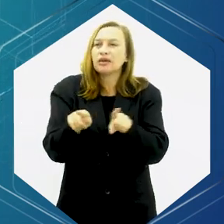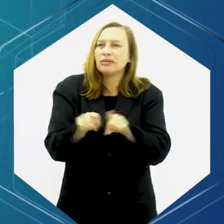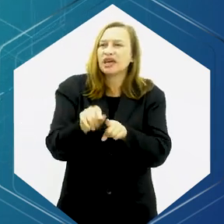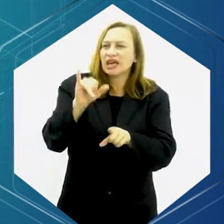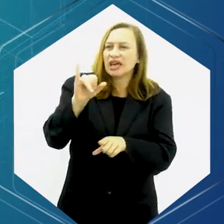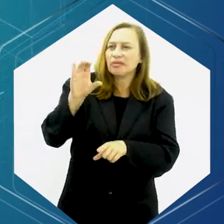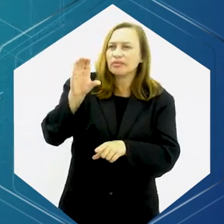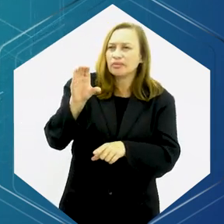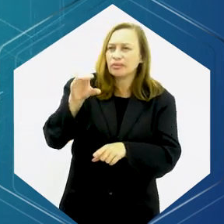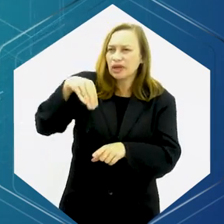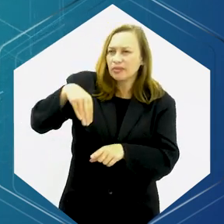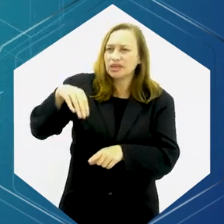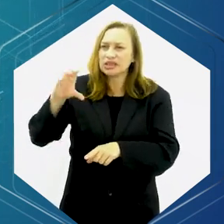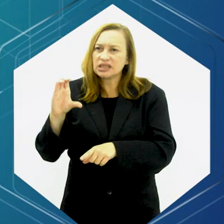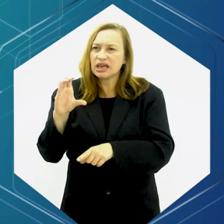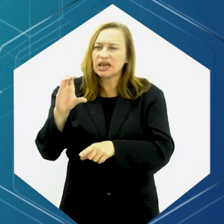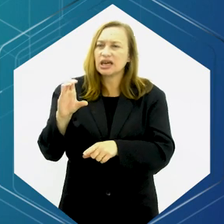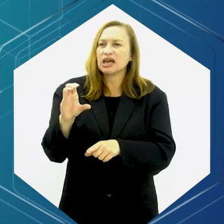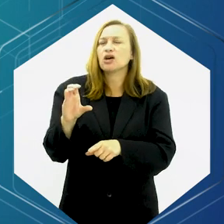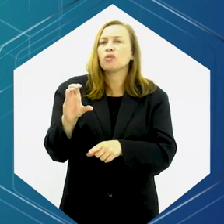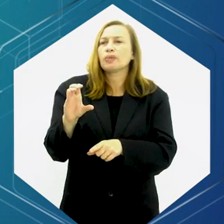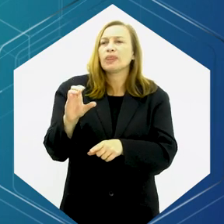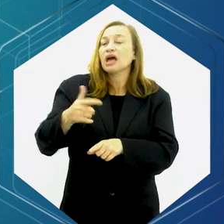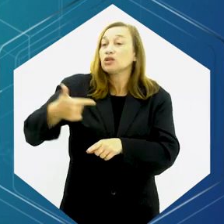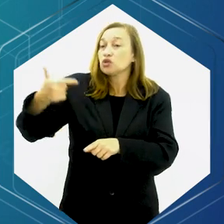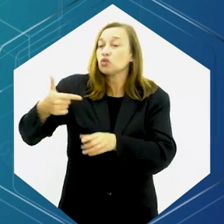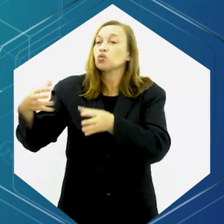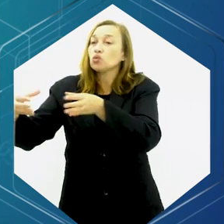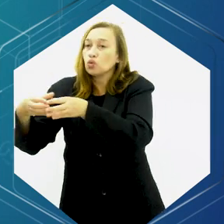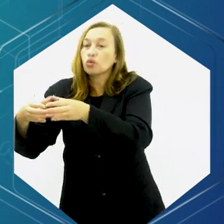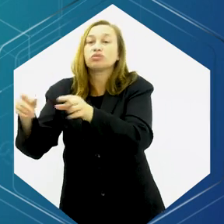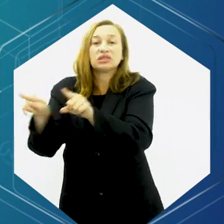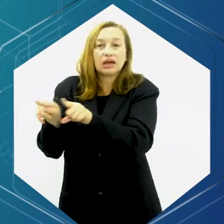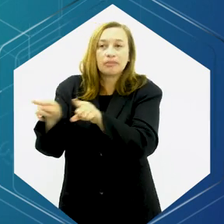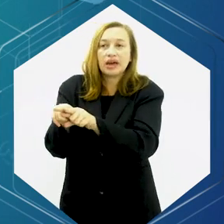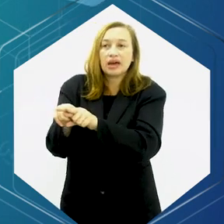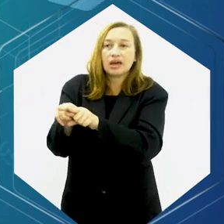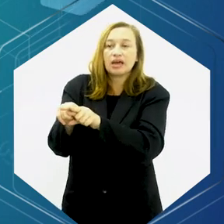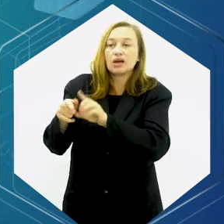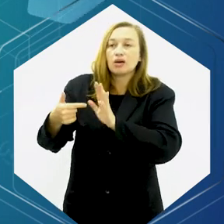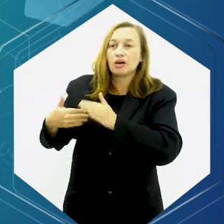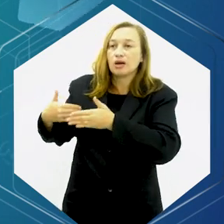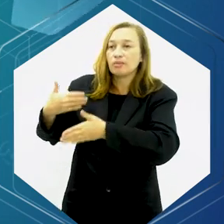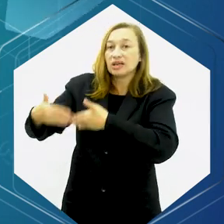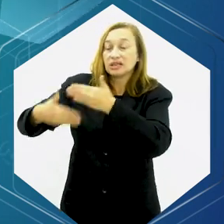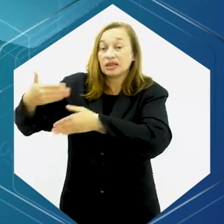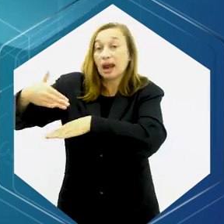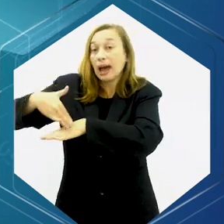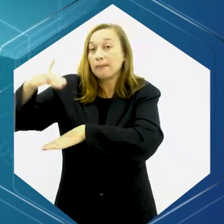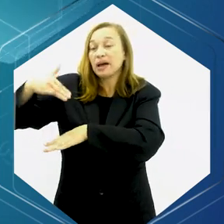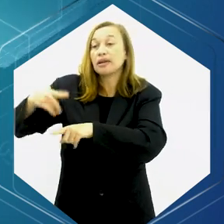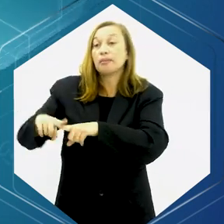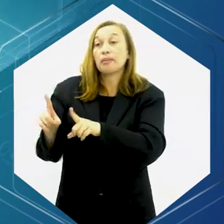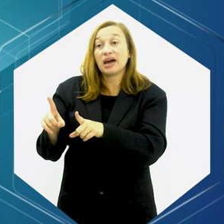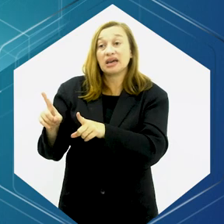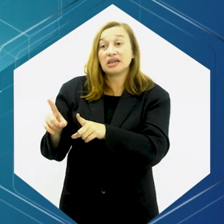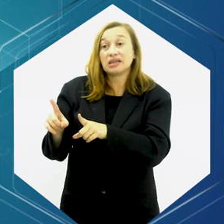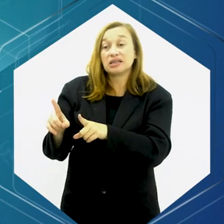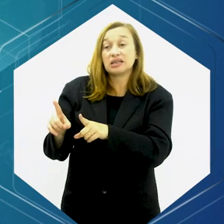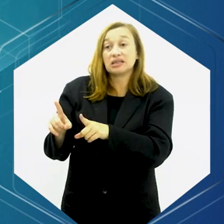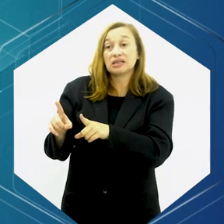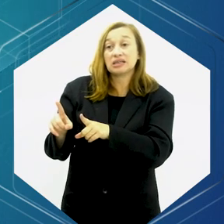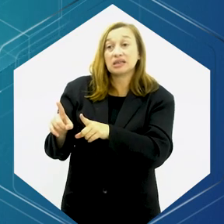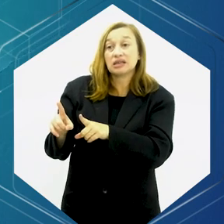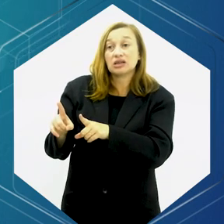dec Vimos que essas crianças que nasceram nesse segundo grupo também apresentaram essas trajetórias maiores mas em